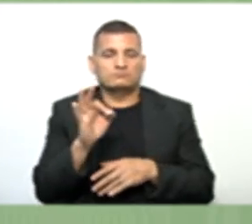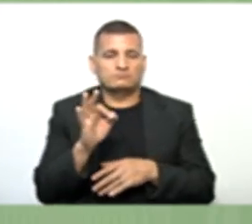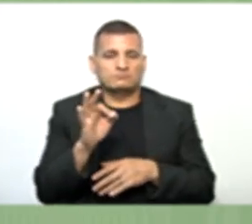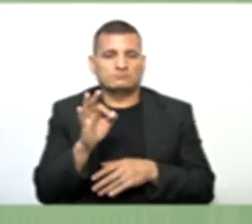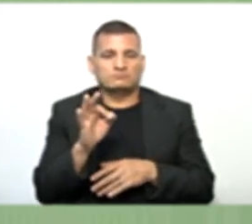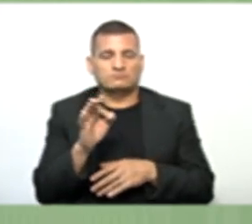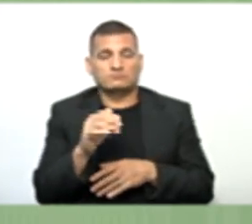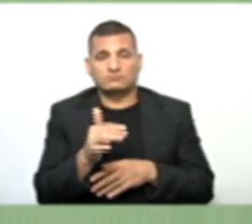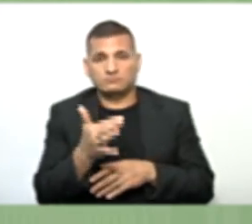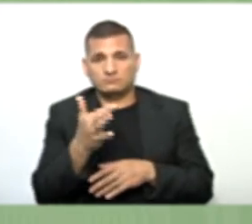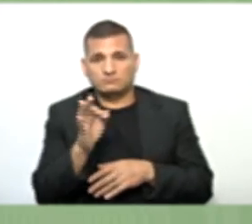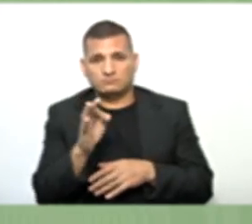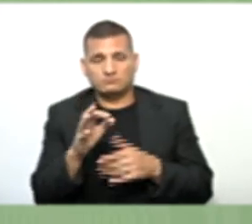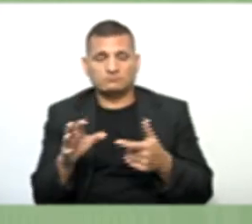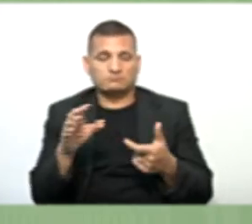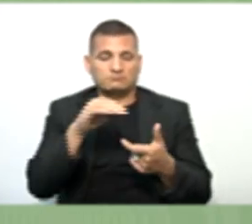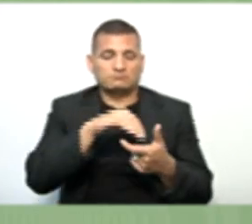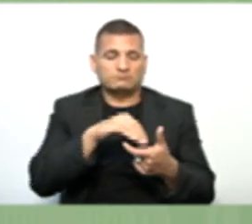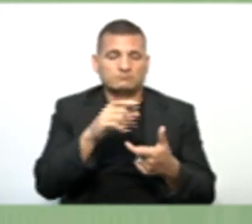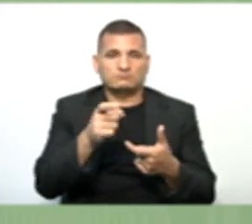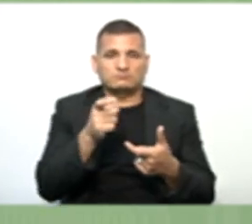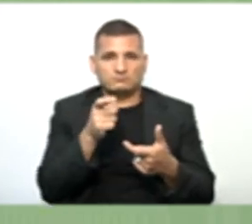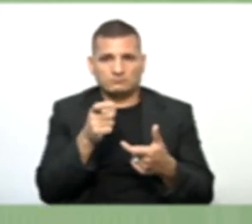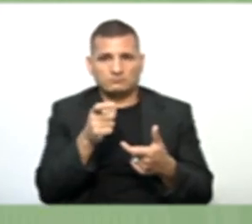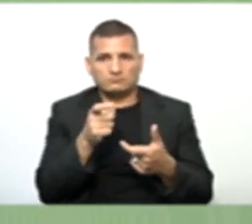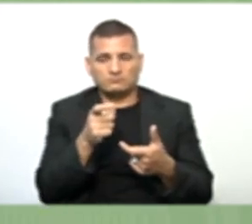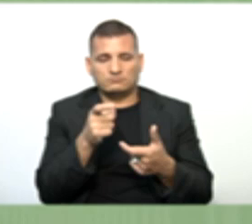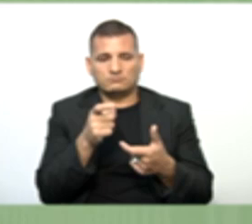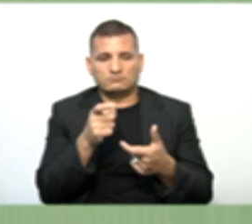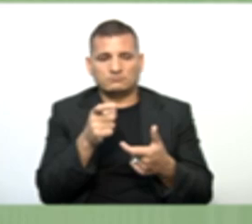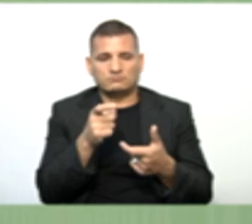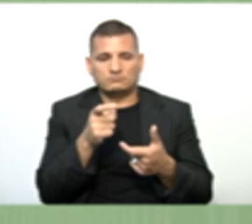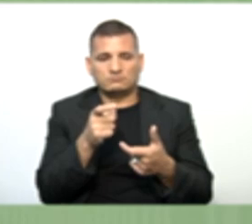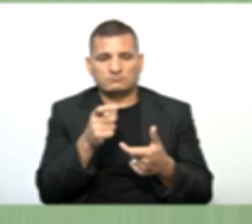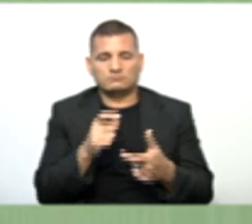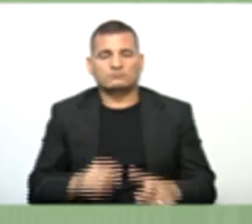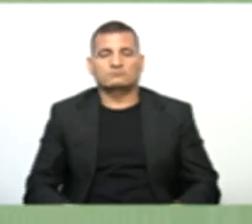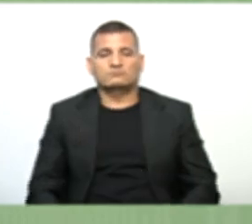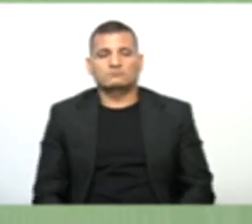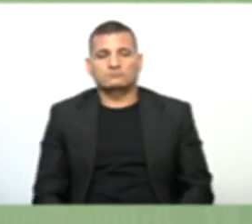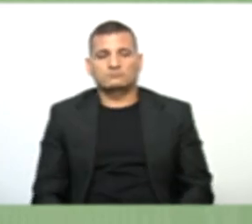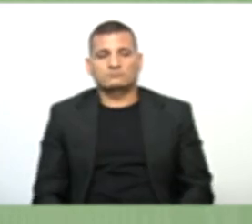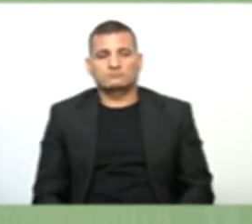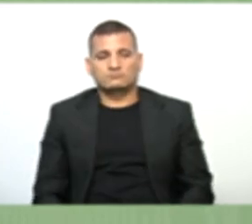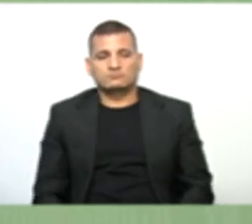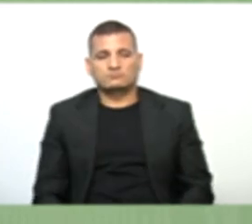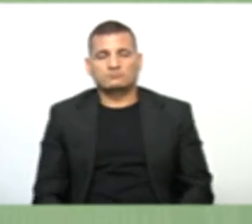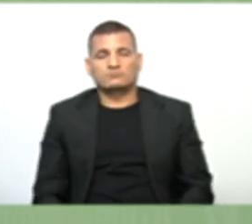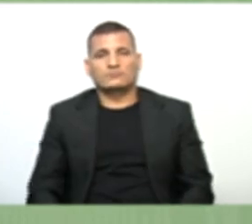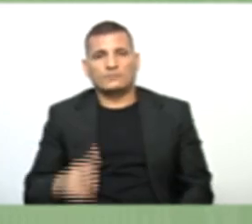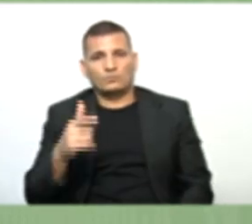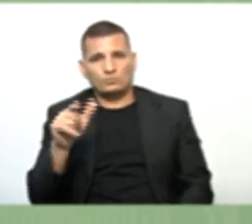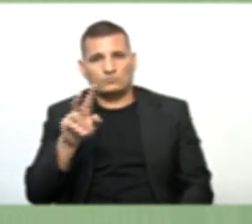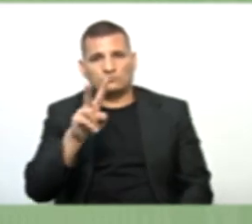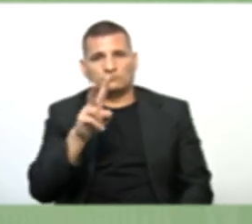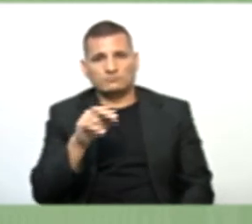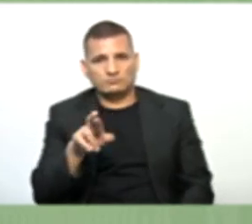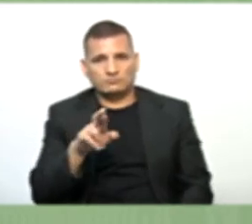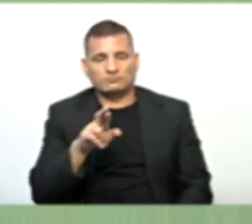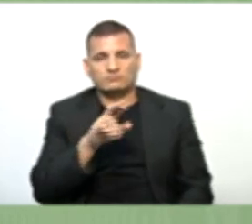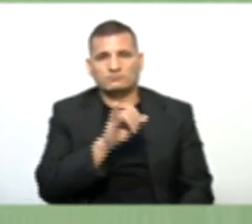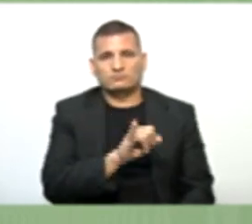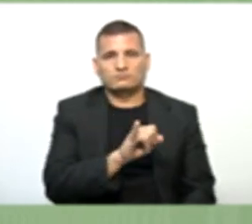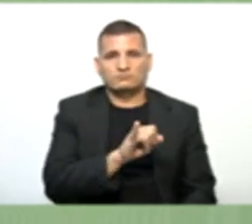Esse 10 vai ser armazenado dentro de x. Então, x vai possuir o valor 10. E eu iniciei uma outra variável aqui chamada i